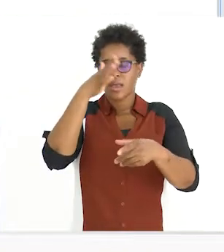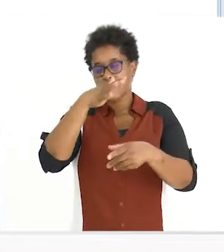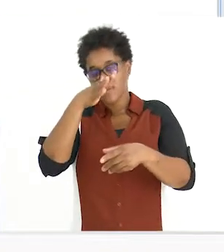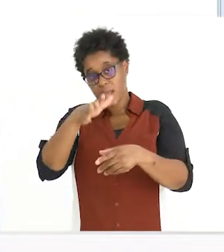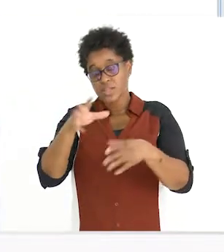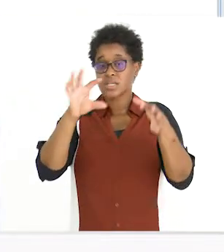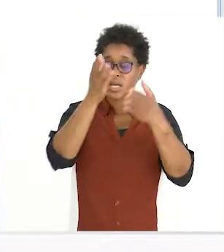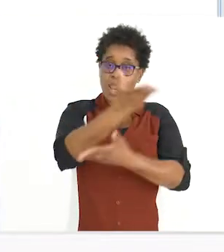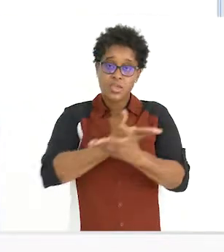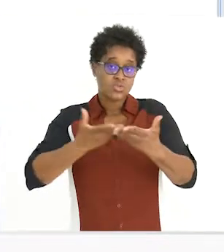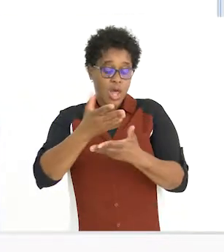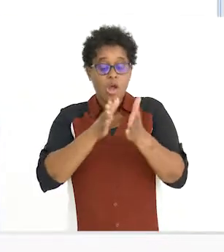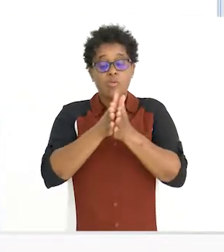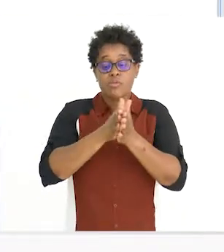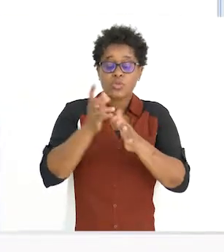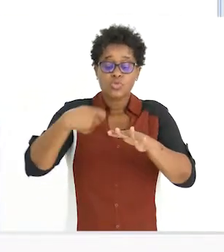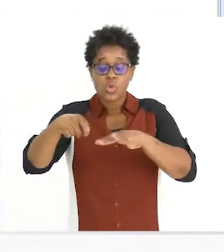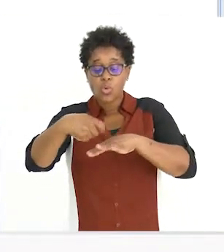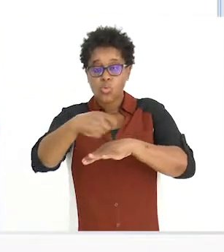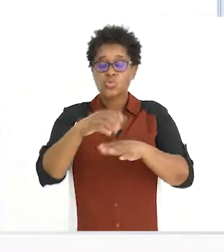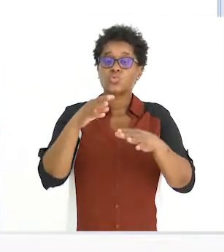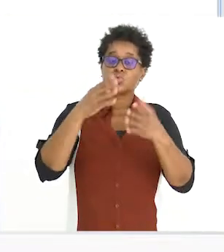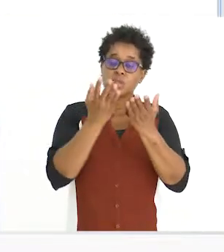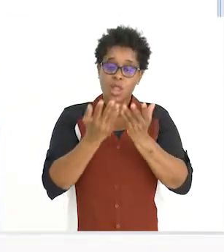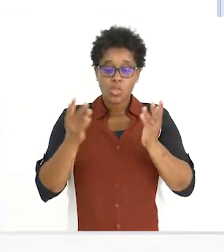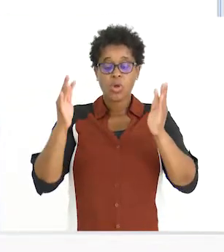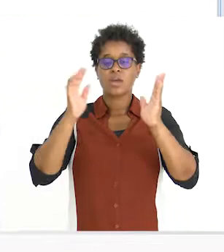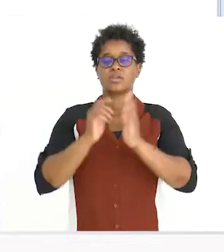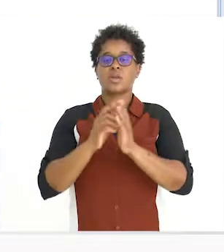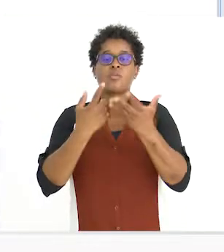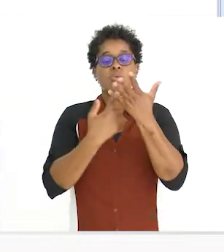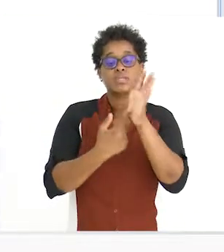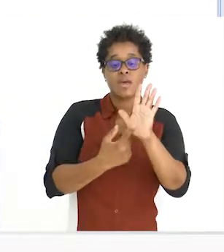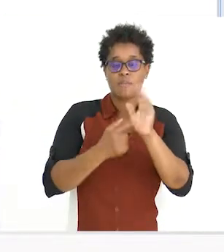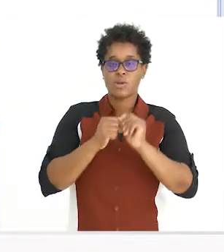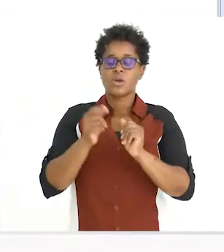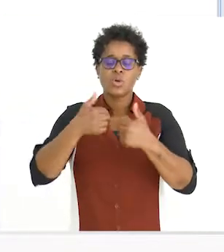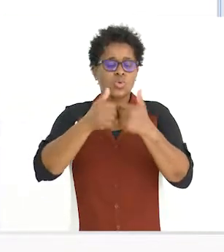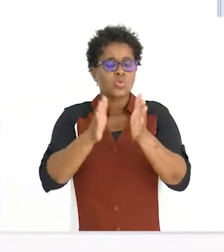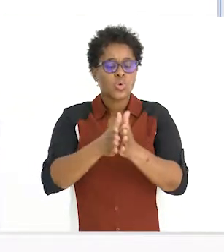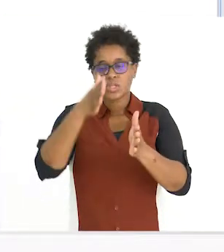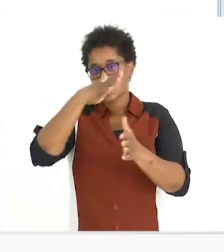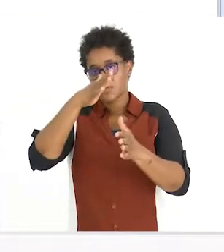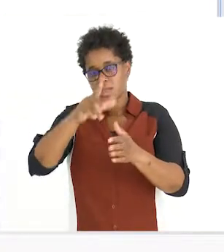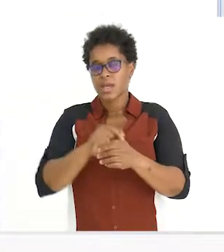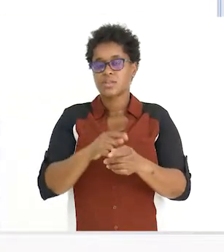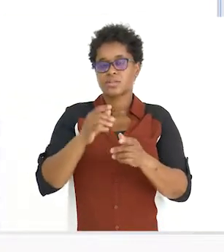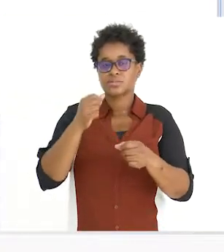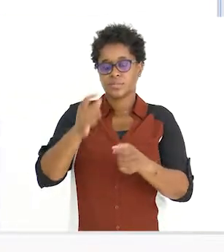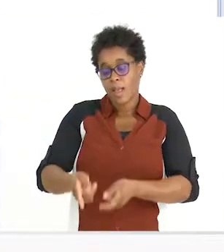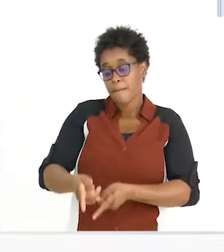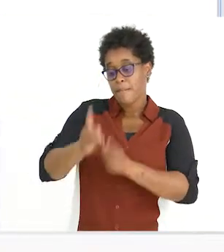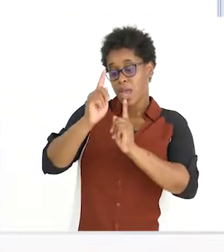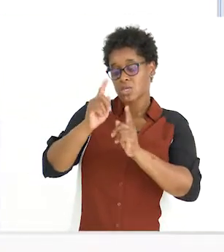com o aproveitamento dos recursos naturais, como, por exemplo, todas as atividades da pesca,